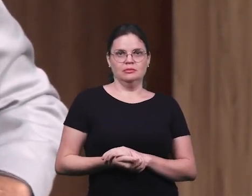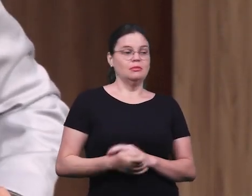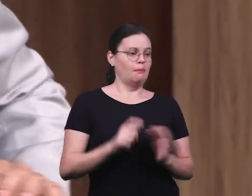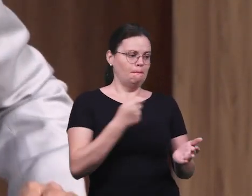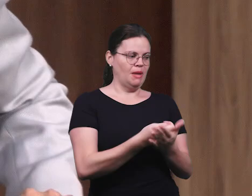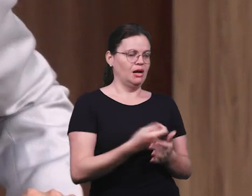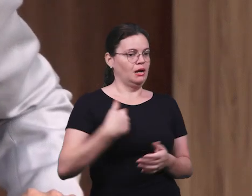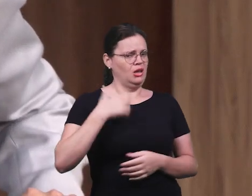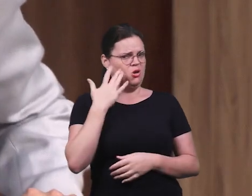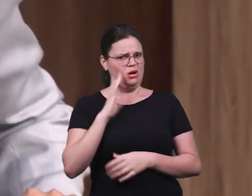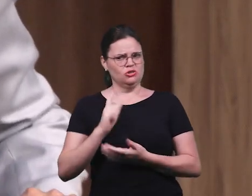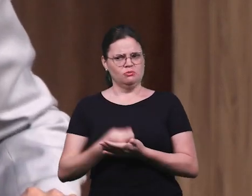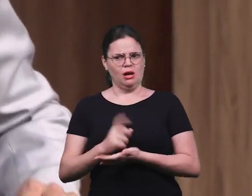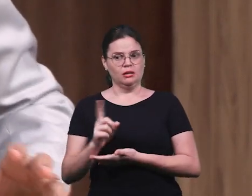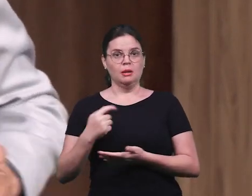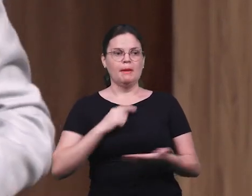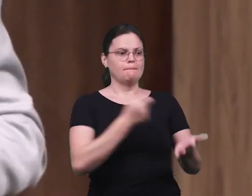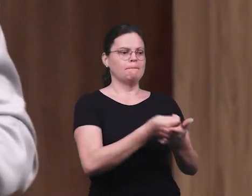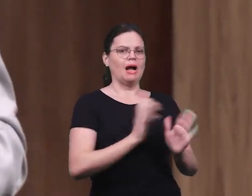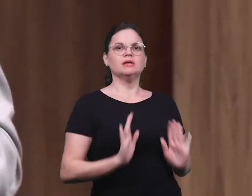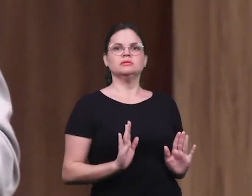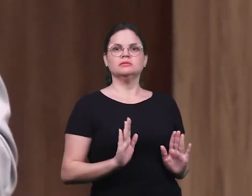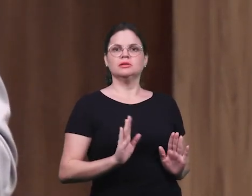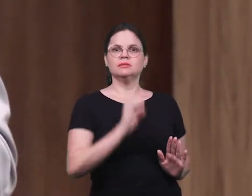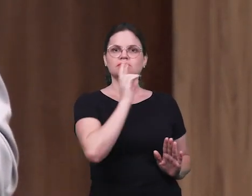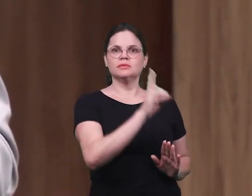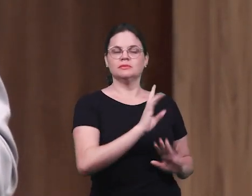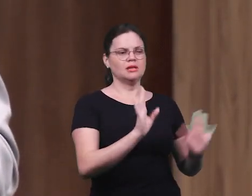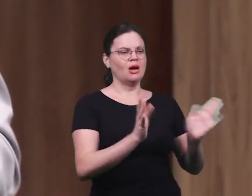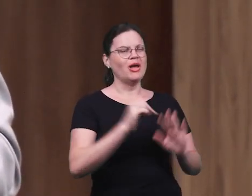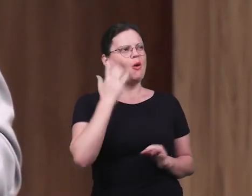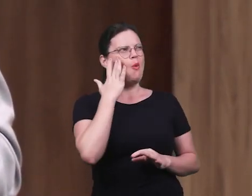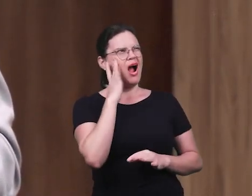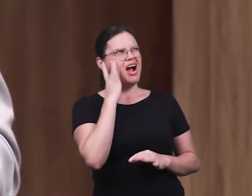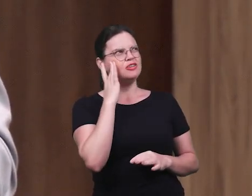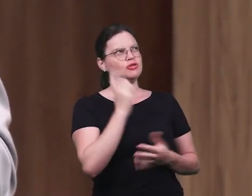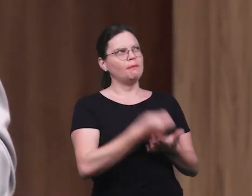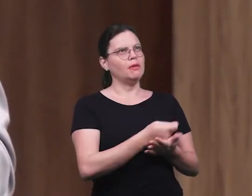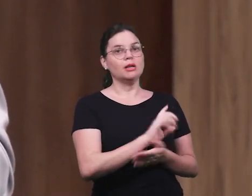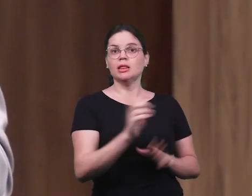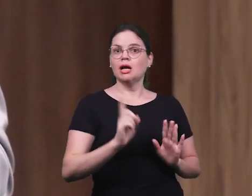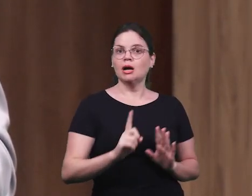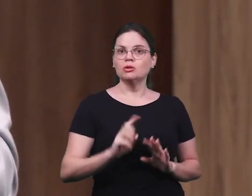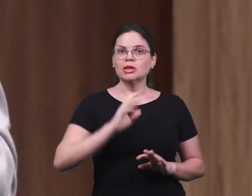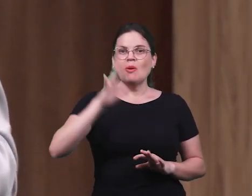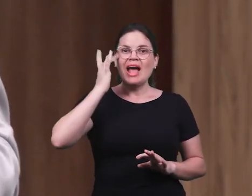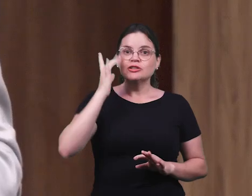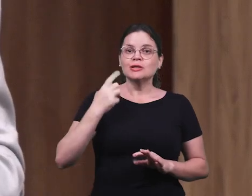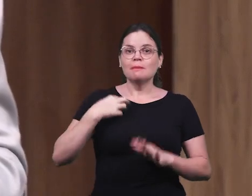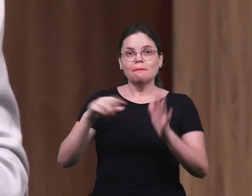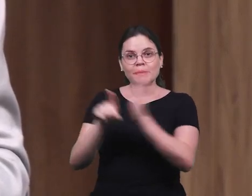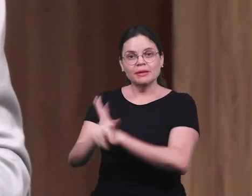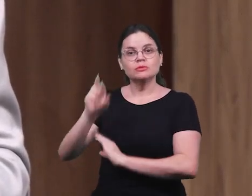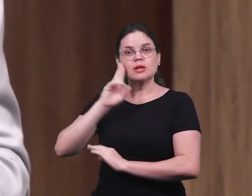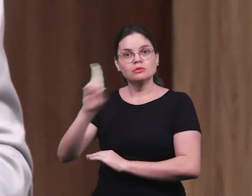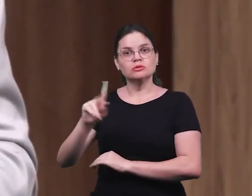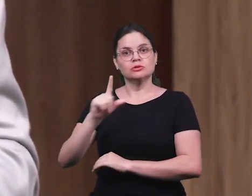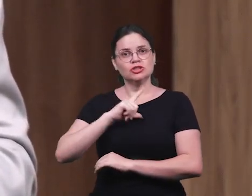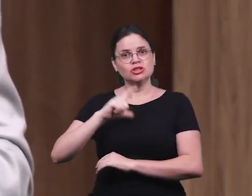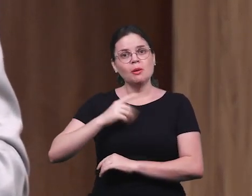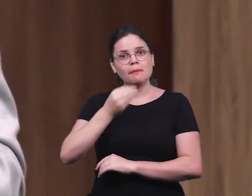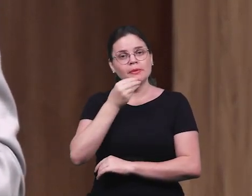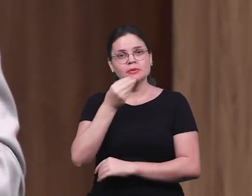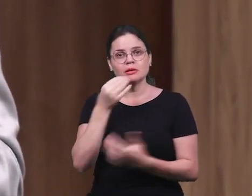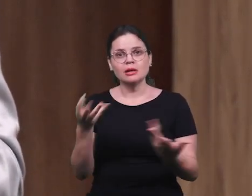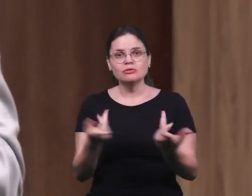Pá! Você gosta de achar, você não tem que achar, tem que consultar, porque nós temos um privilégio imenso nessa obra, porque é